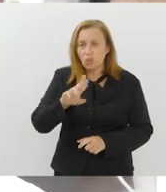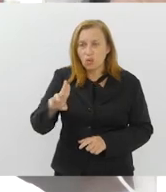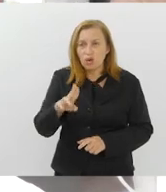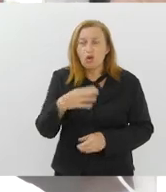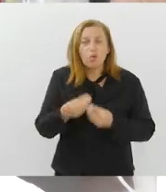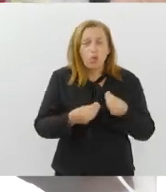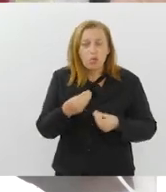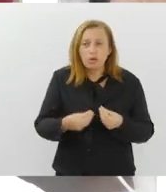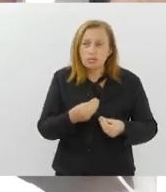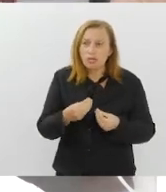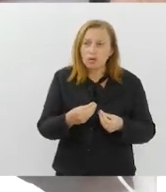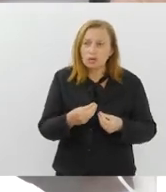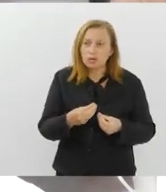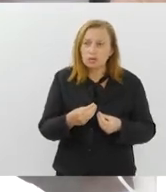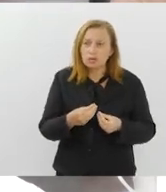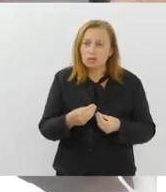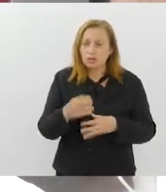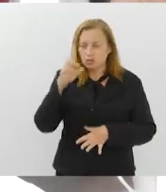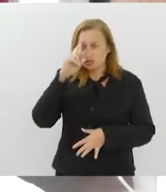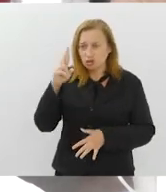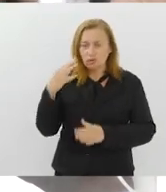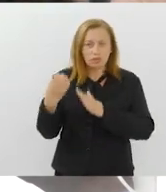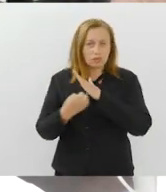executivo não olhar e não falar, gente, quando a gente